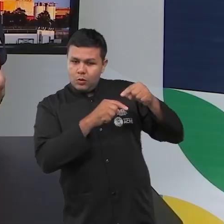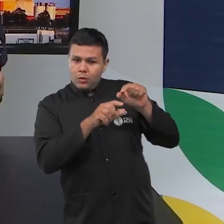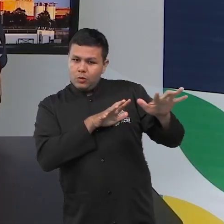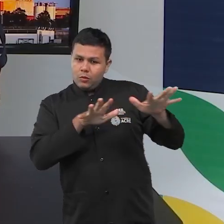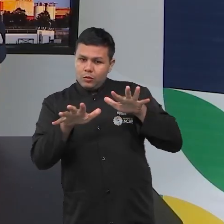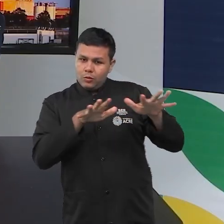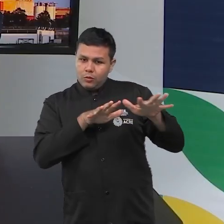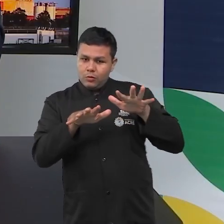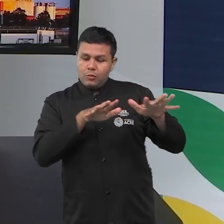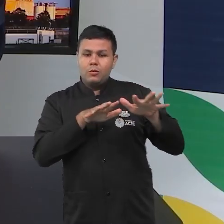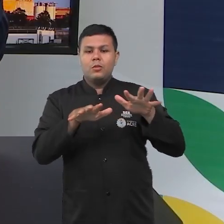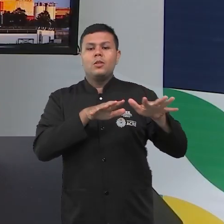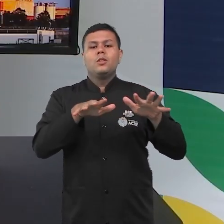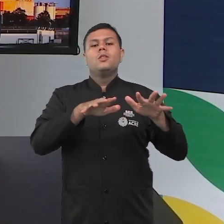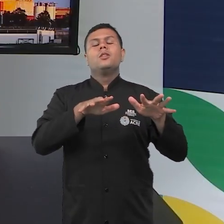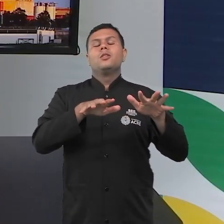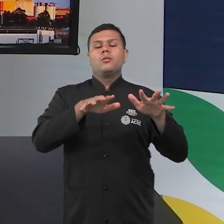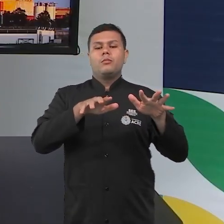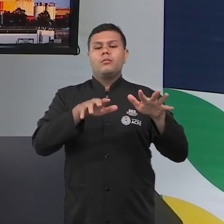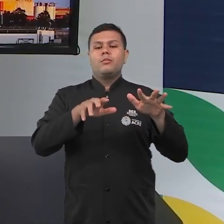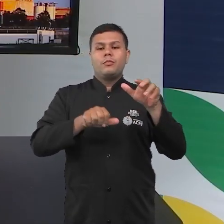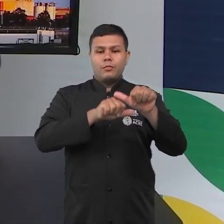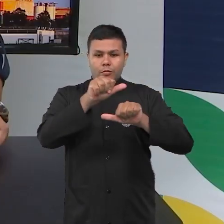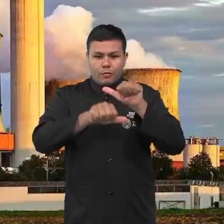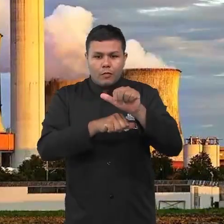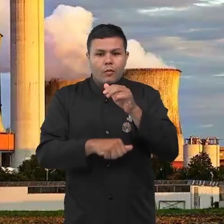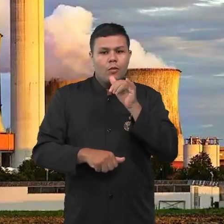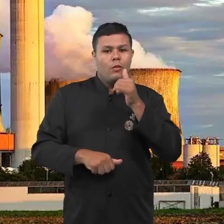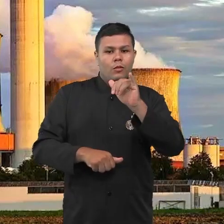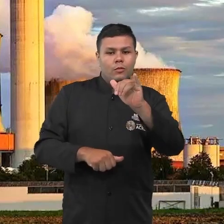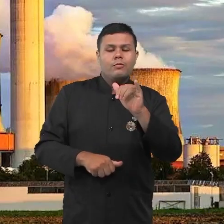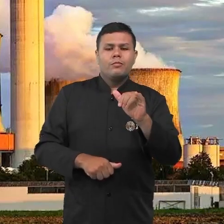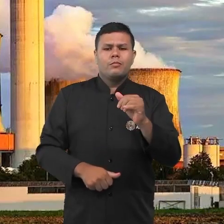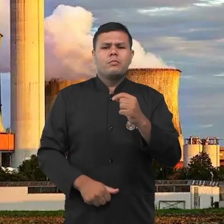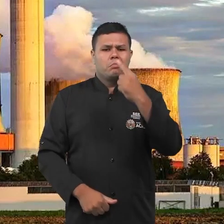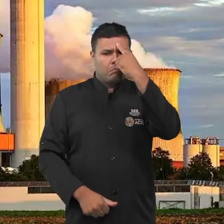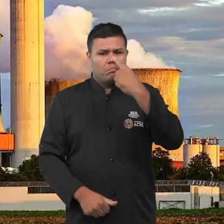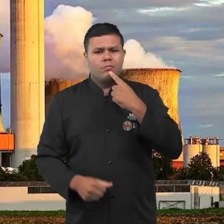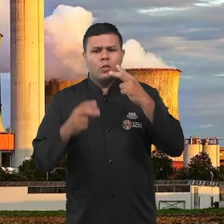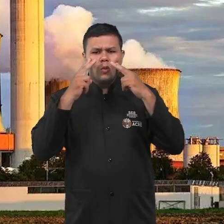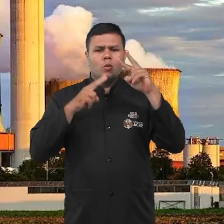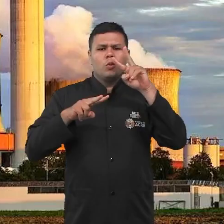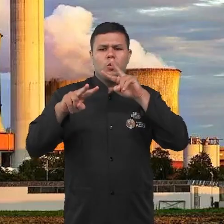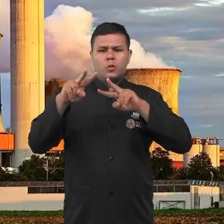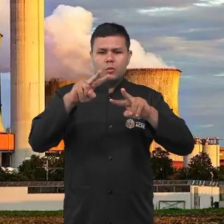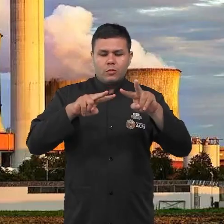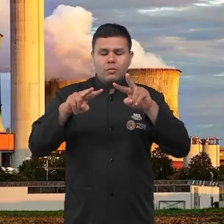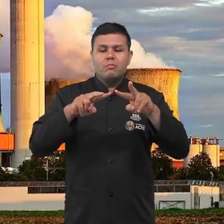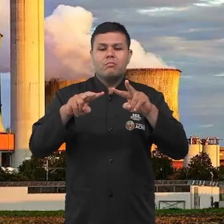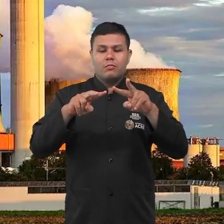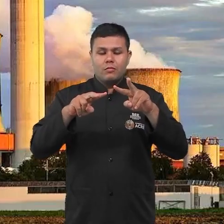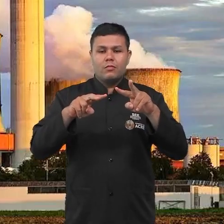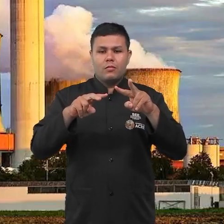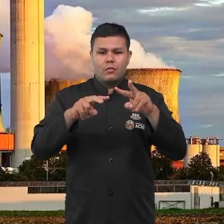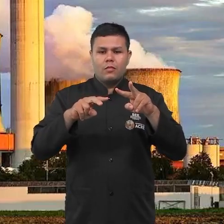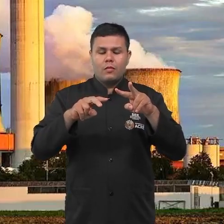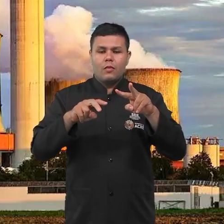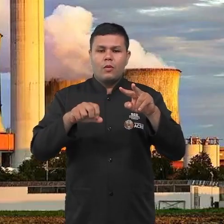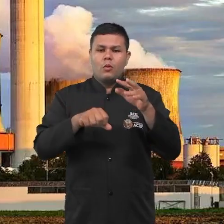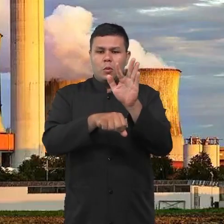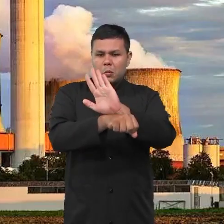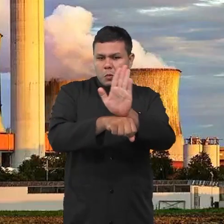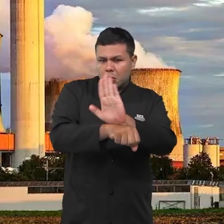em energia elétrica. Com certeza, você já viu essa imagem que está na tela, quem assistiu o Dark, né, aquela série muito